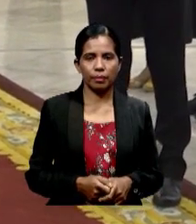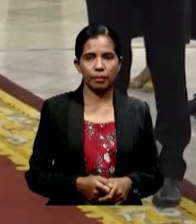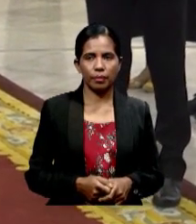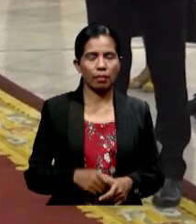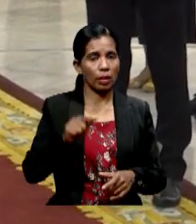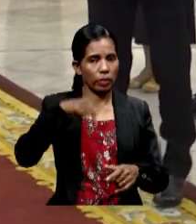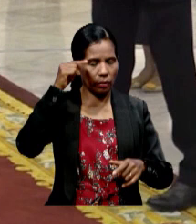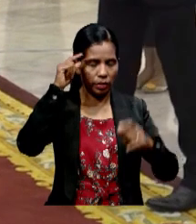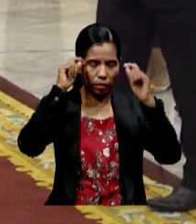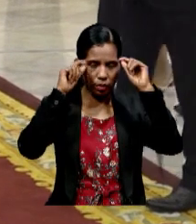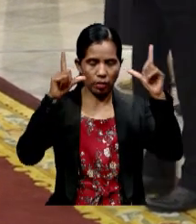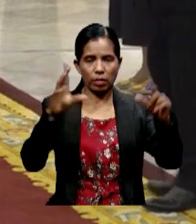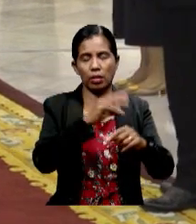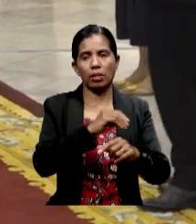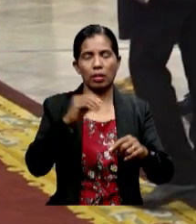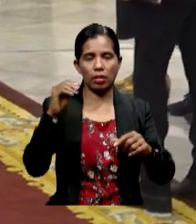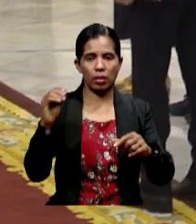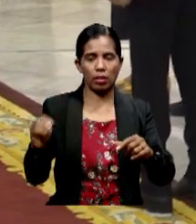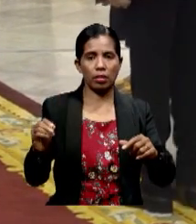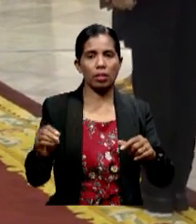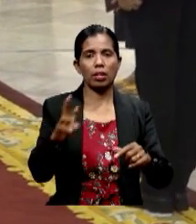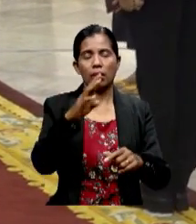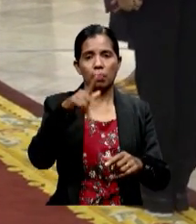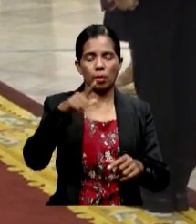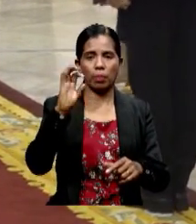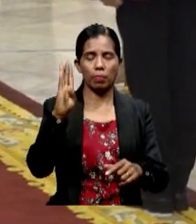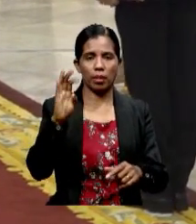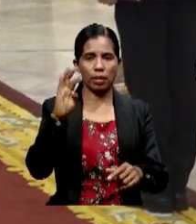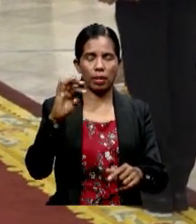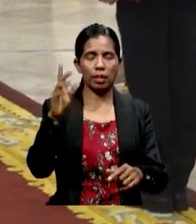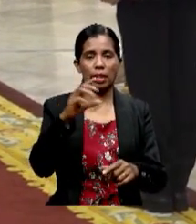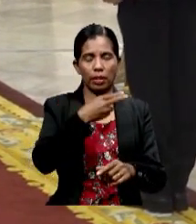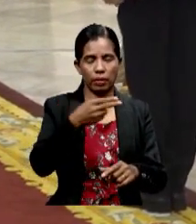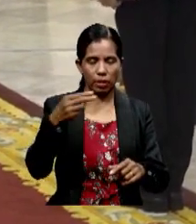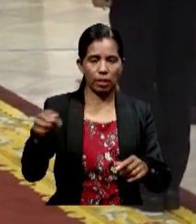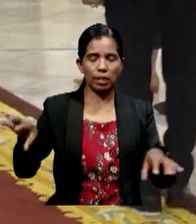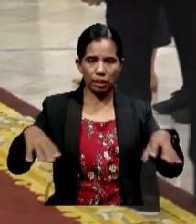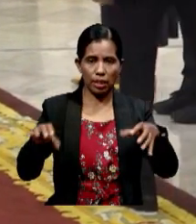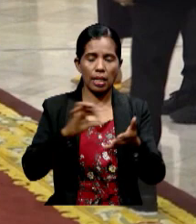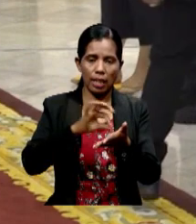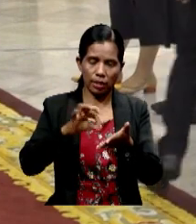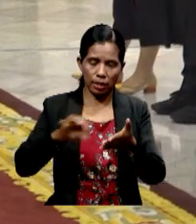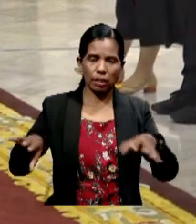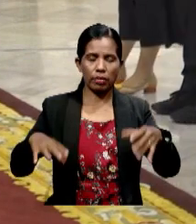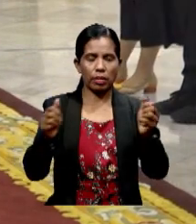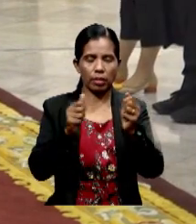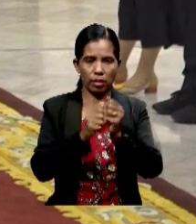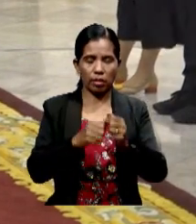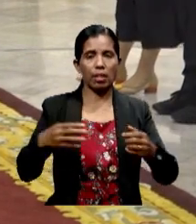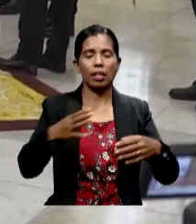Governo Timor-Leste da República Indonésia assina tang nota entendimento e setor agricultura, movimento transporte e